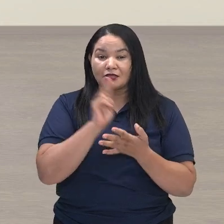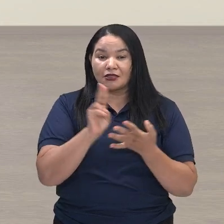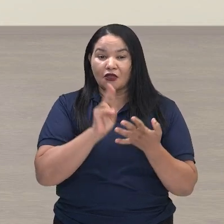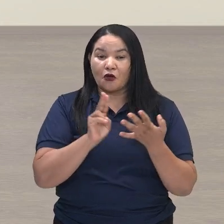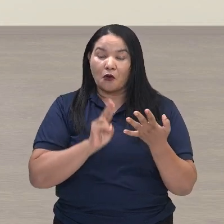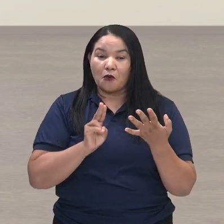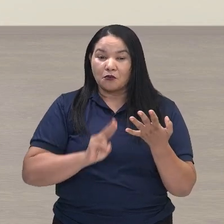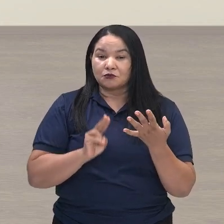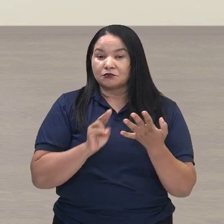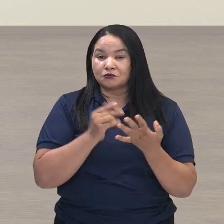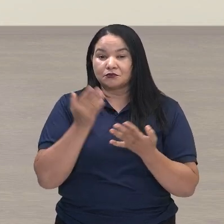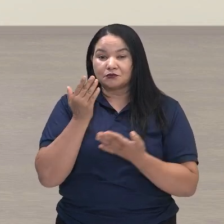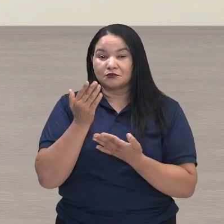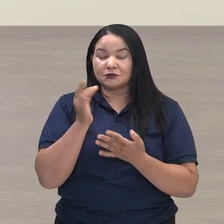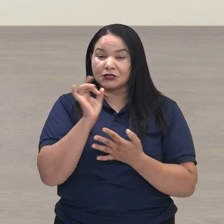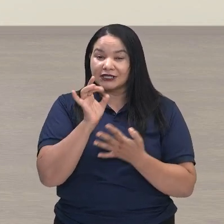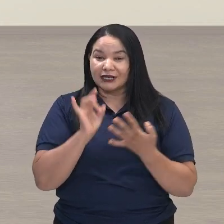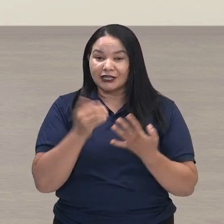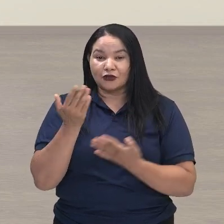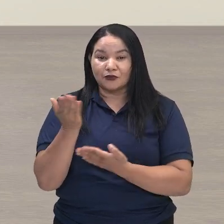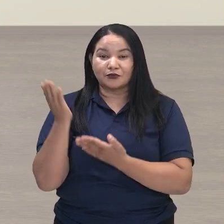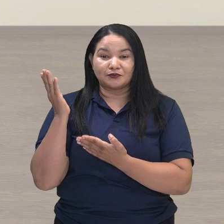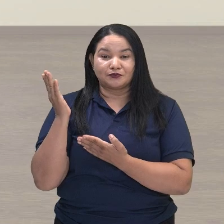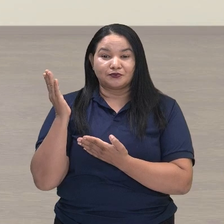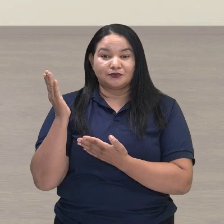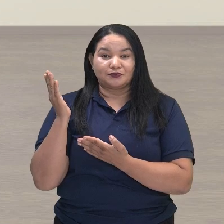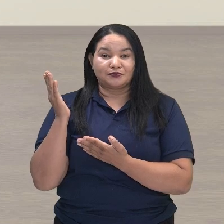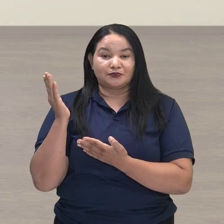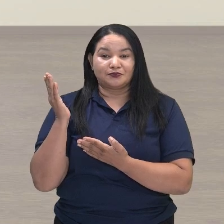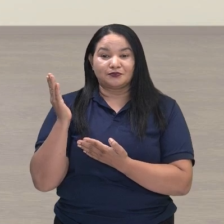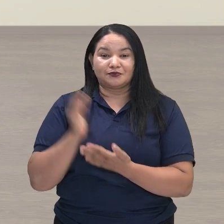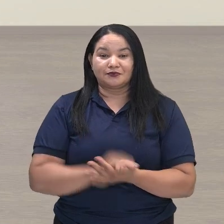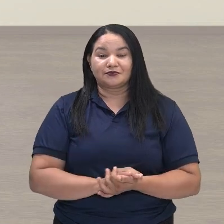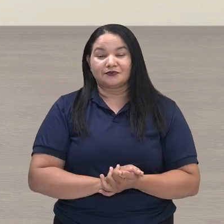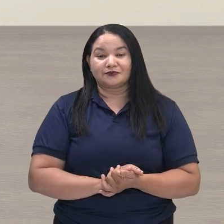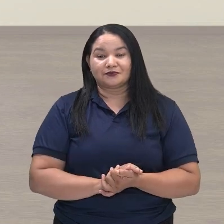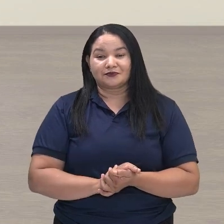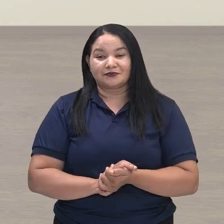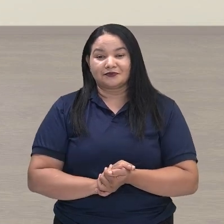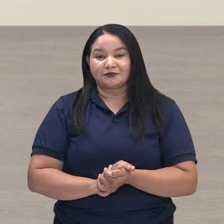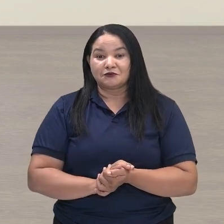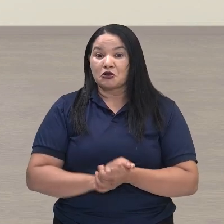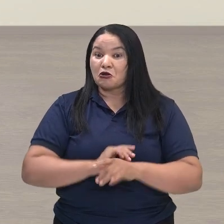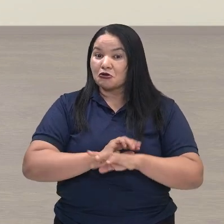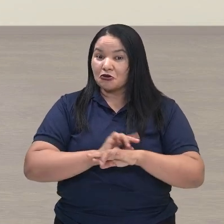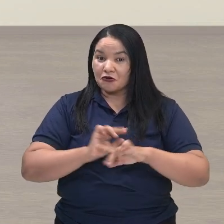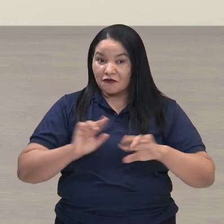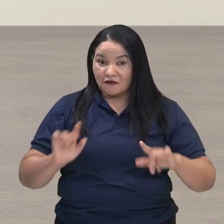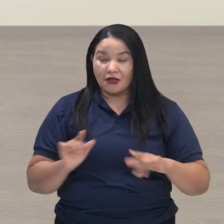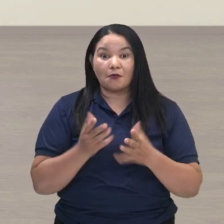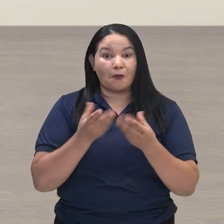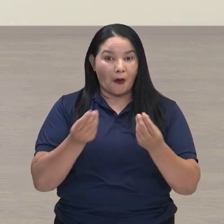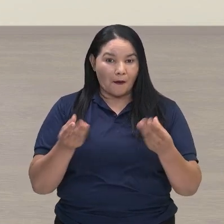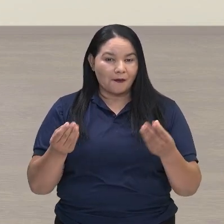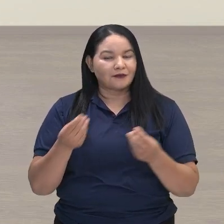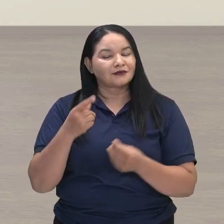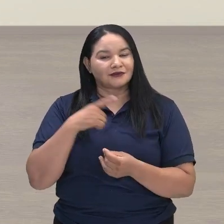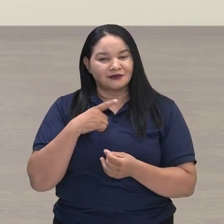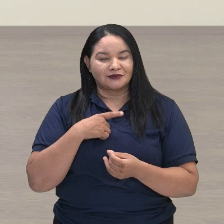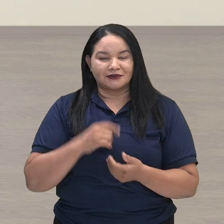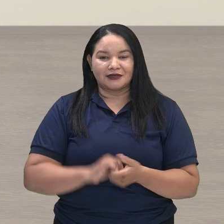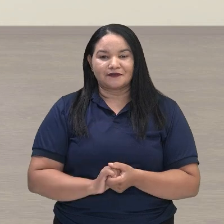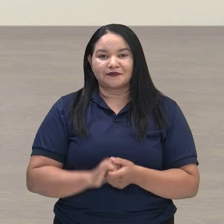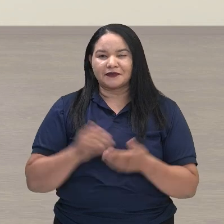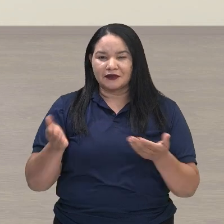gafieira, tango, salsa, bolero, kizomba e soltinho, dentre outros. Existem muitos, tá bom? E nessa